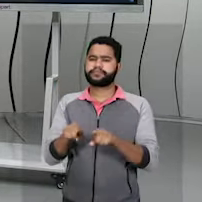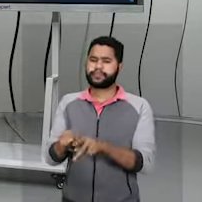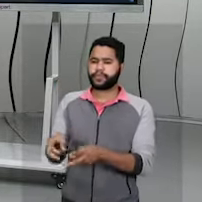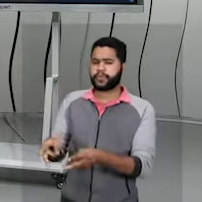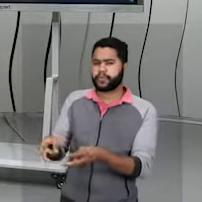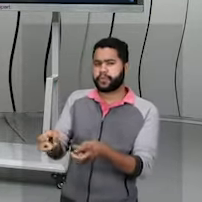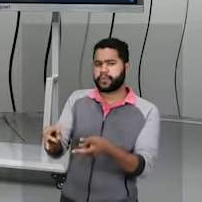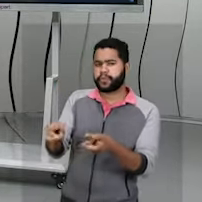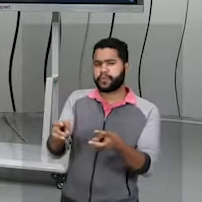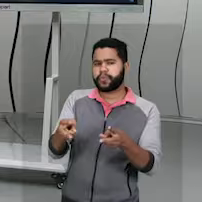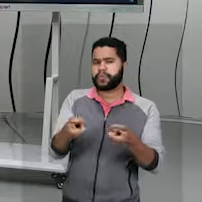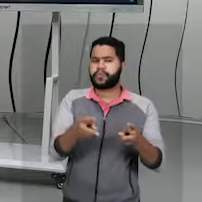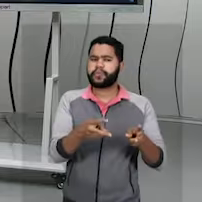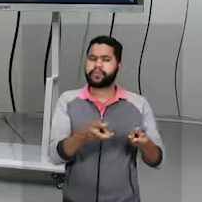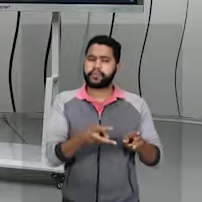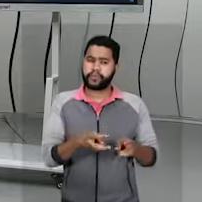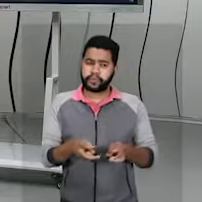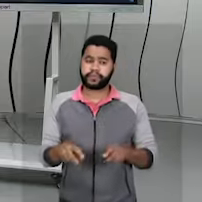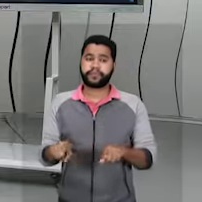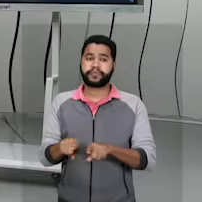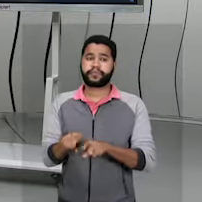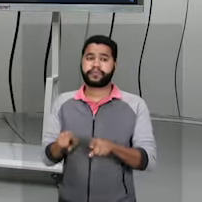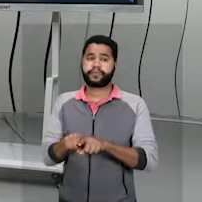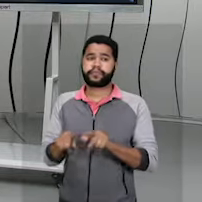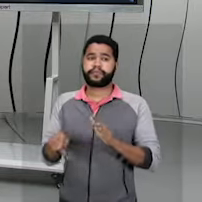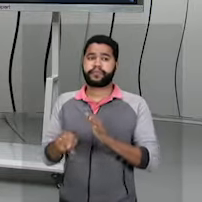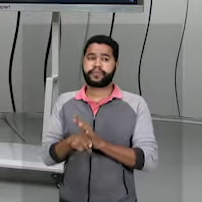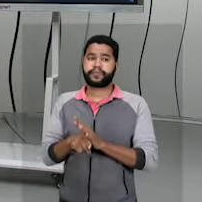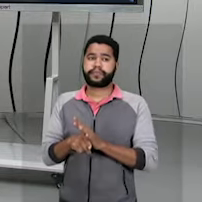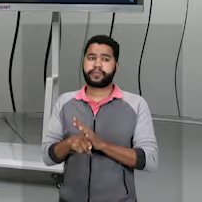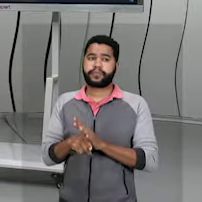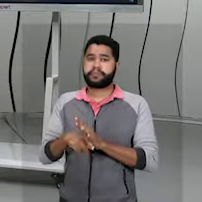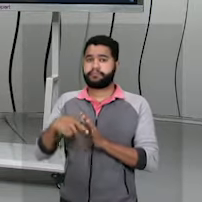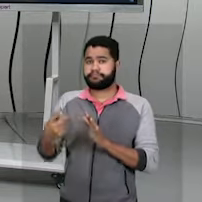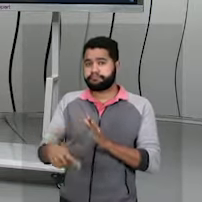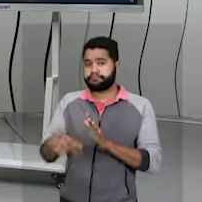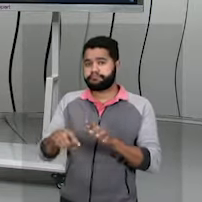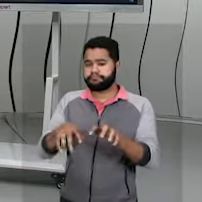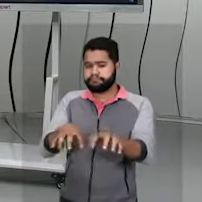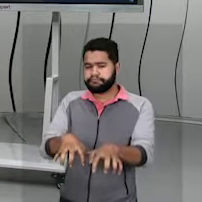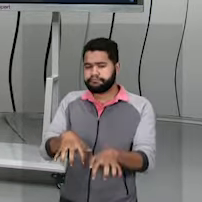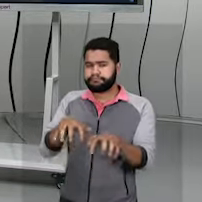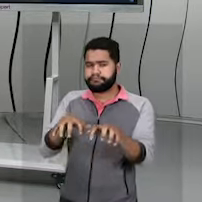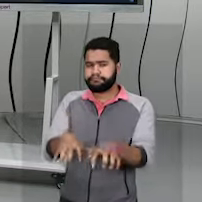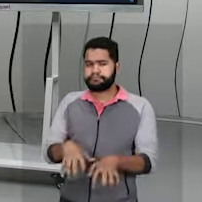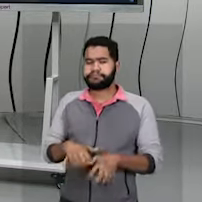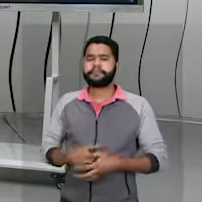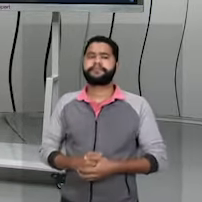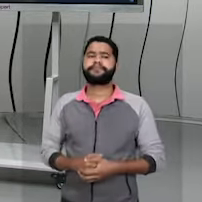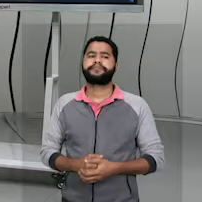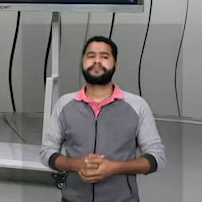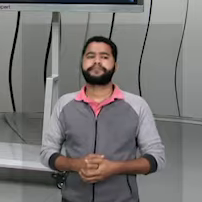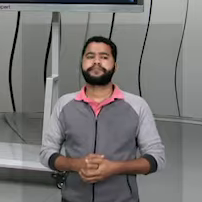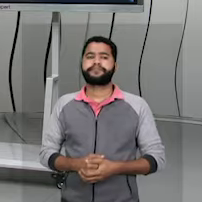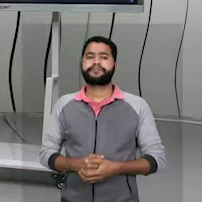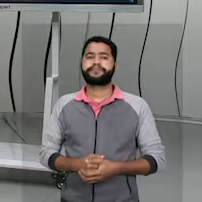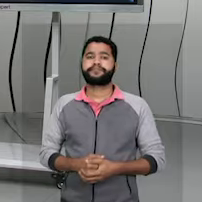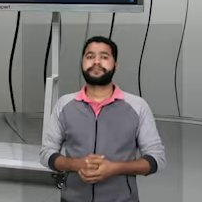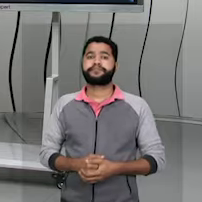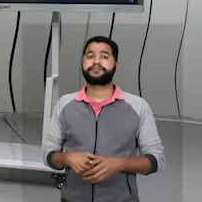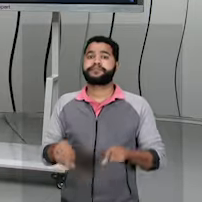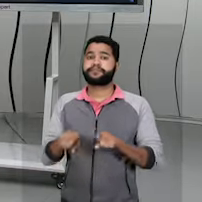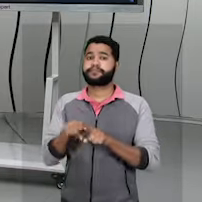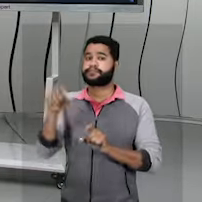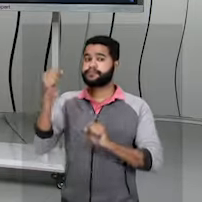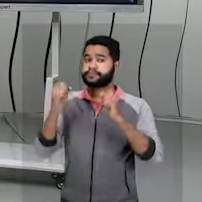extração né extrativistas também que o que é aquilo que vem da da própria natureza que é tirado do ser humano da natureza e